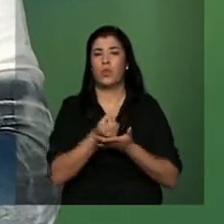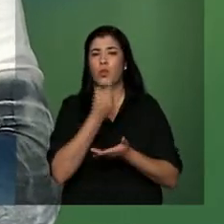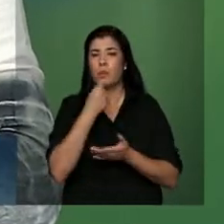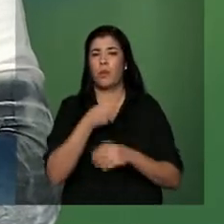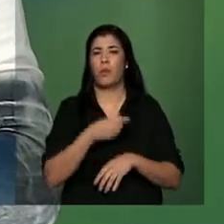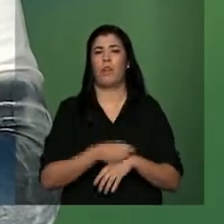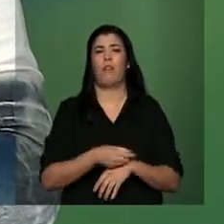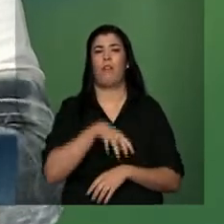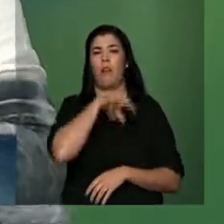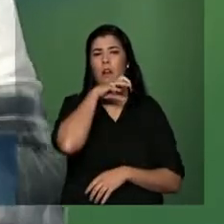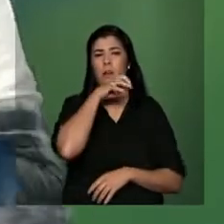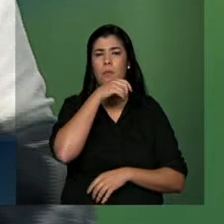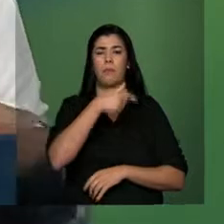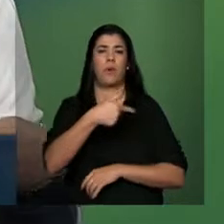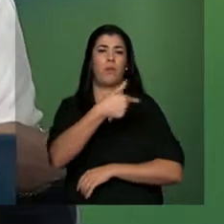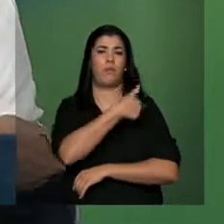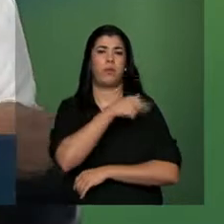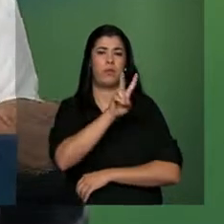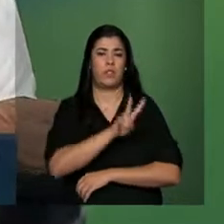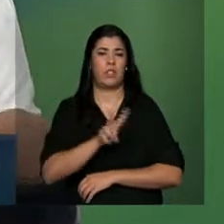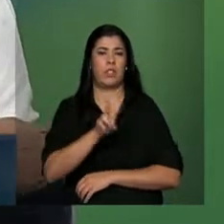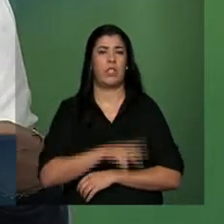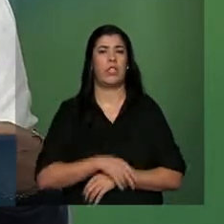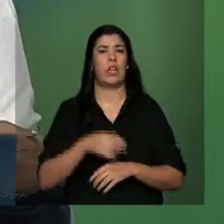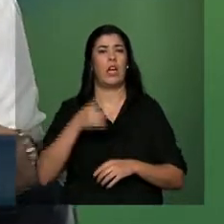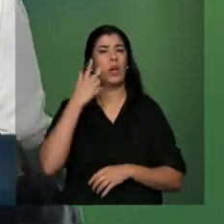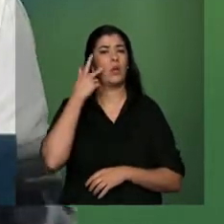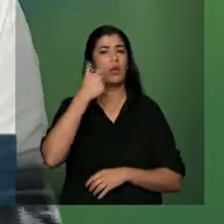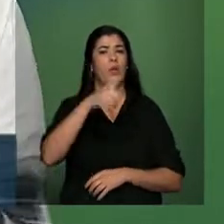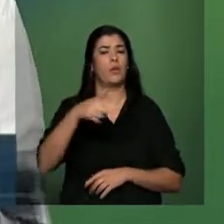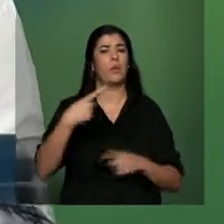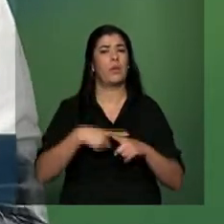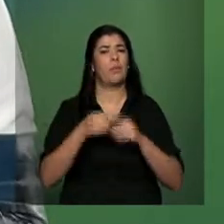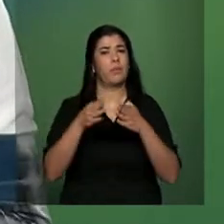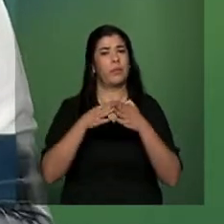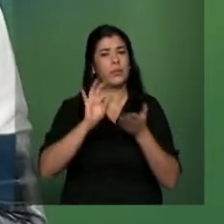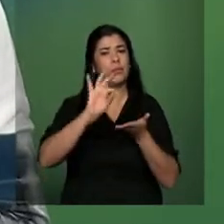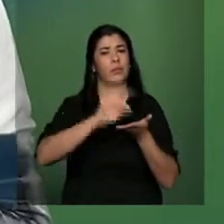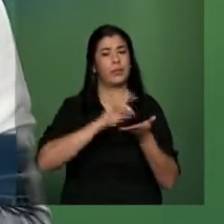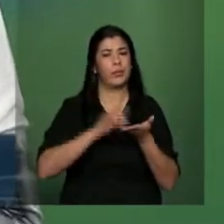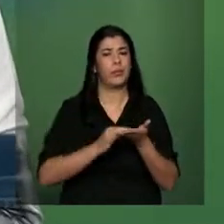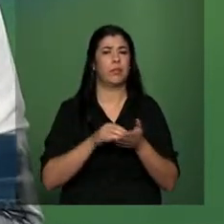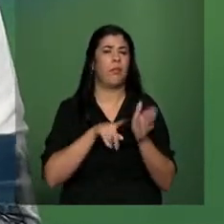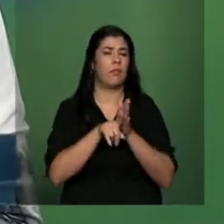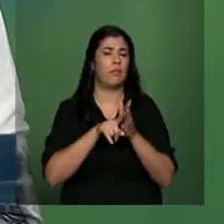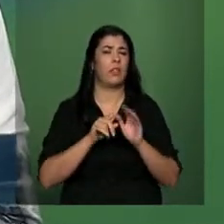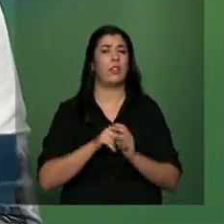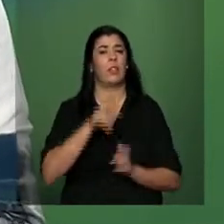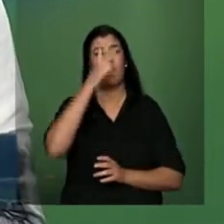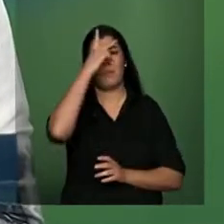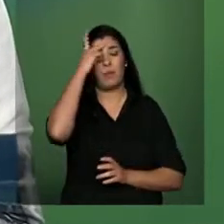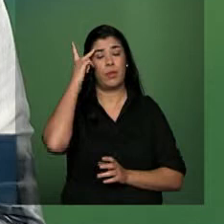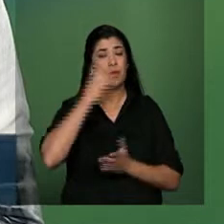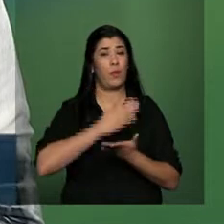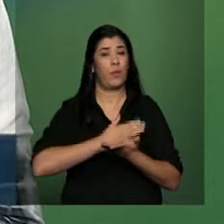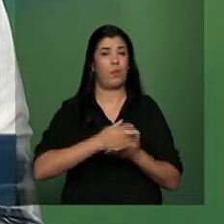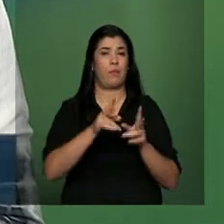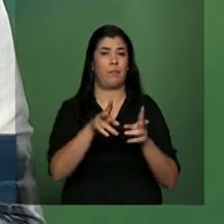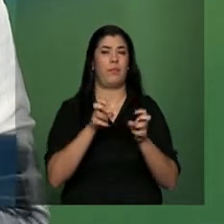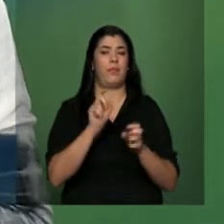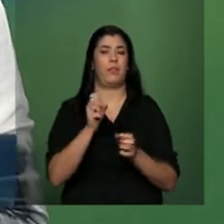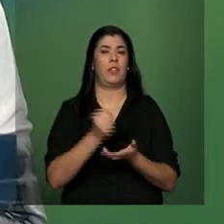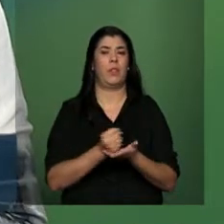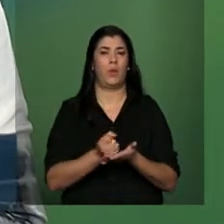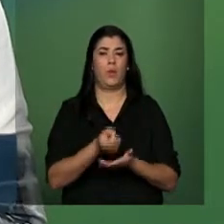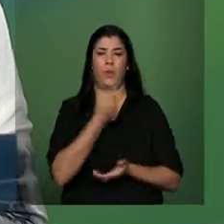que começar todo o processo, mas já está regulamentado. Então, o consumidor só vai ver a diferença quando esses